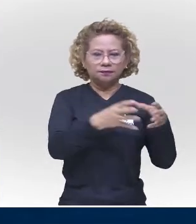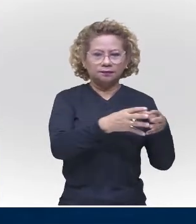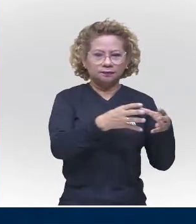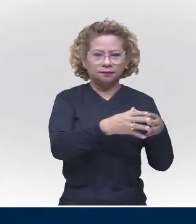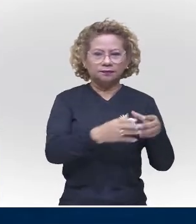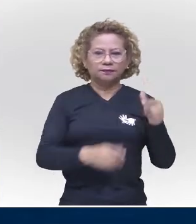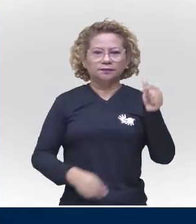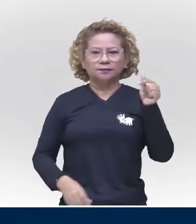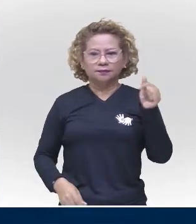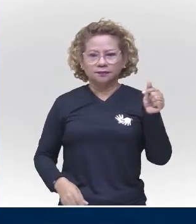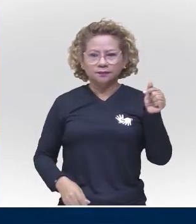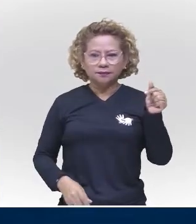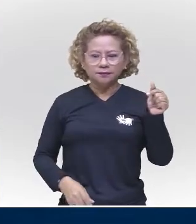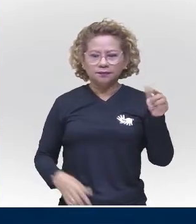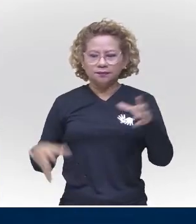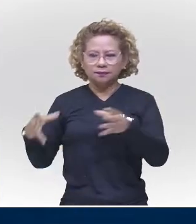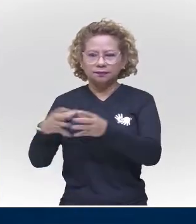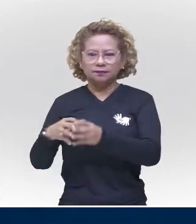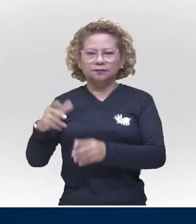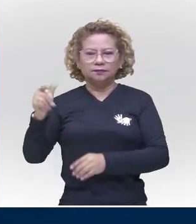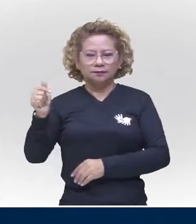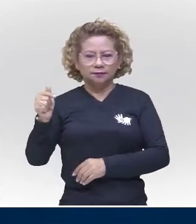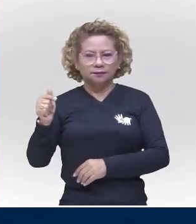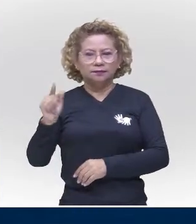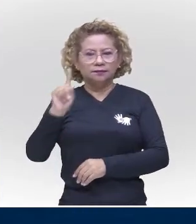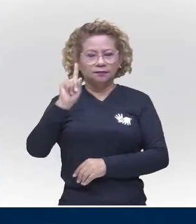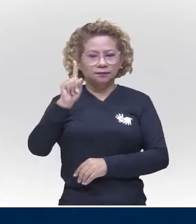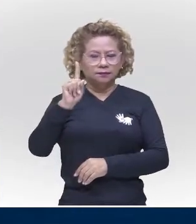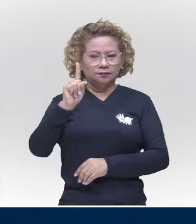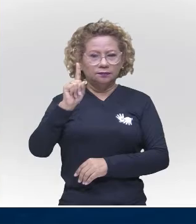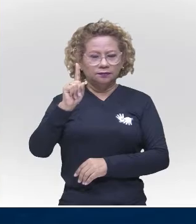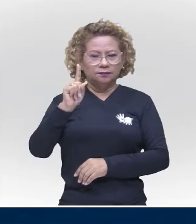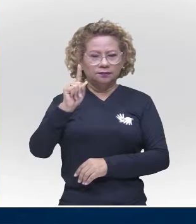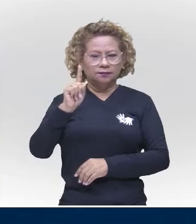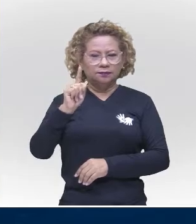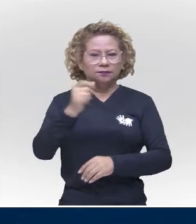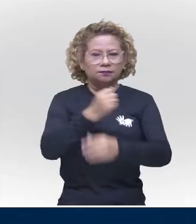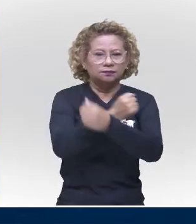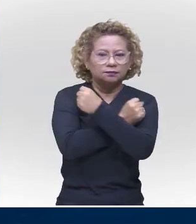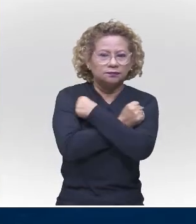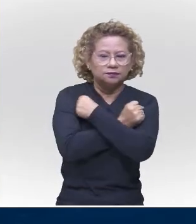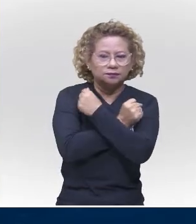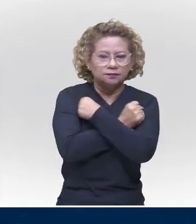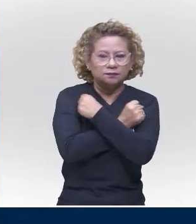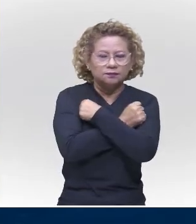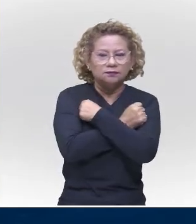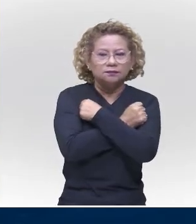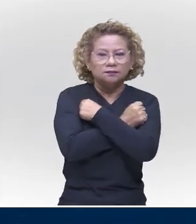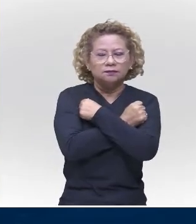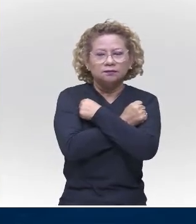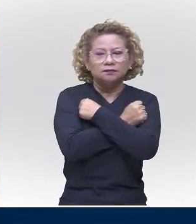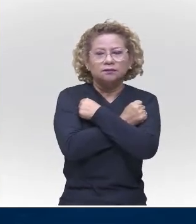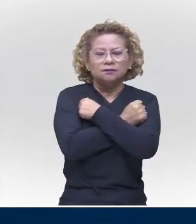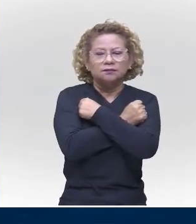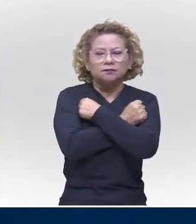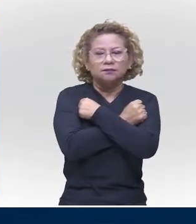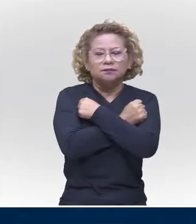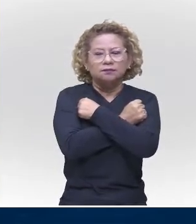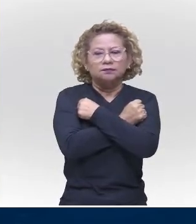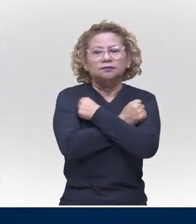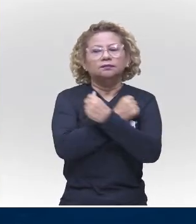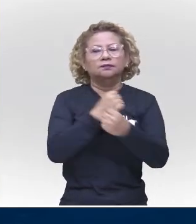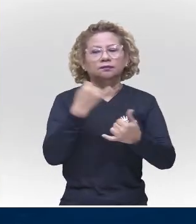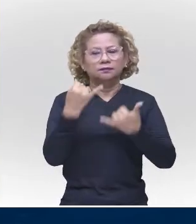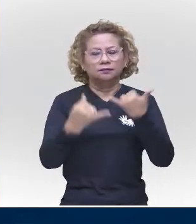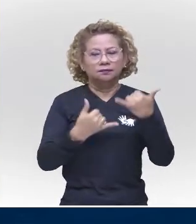7 jogadores, sendo um goleiro e 6 em linha, na linha, tá bom? E o handebol foi criado